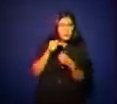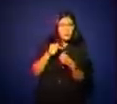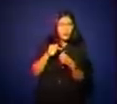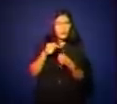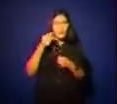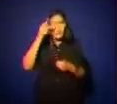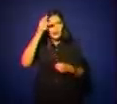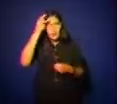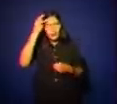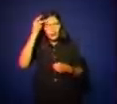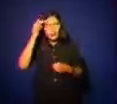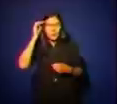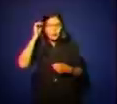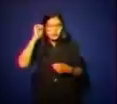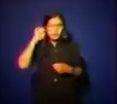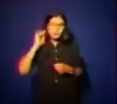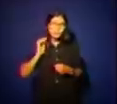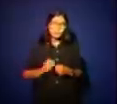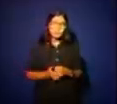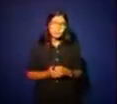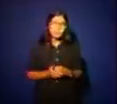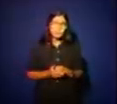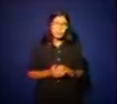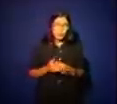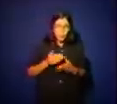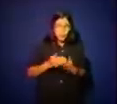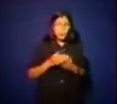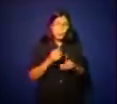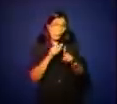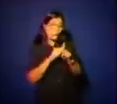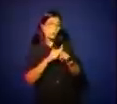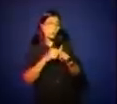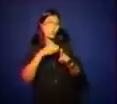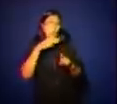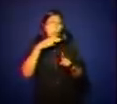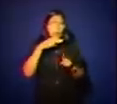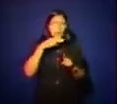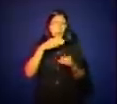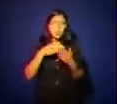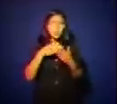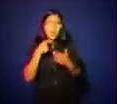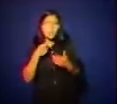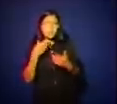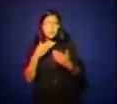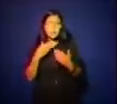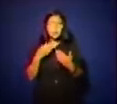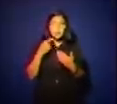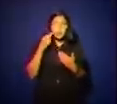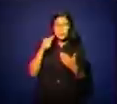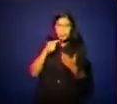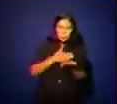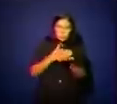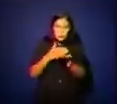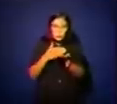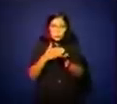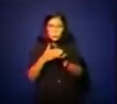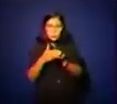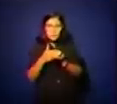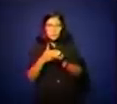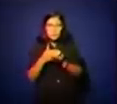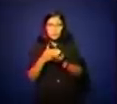o princípio da pandemia ali no começo de Março o banco central fez a primeira liberação de liquidez logo após uma conversa que eu tive